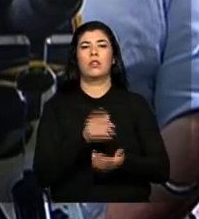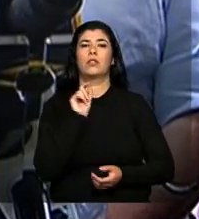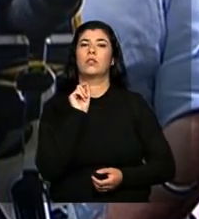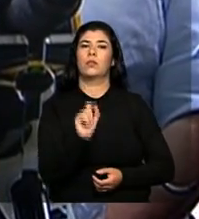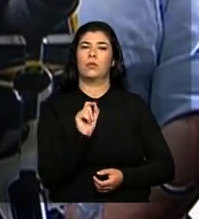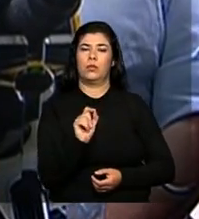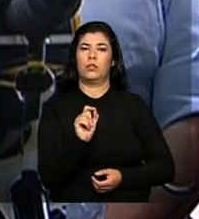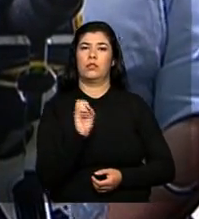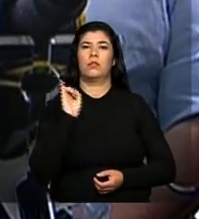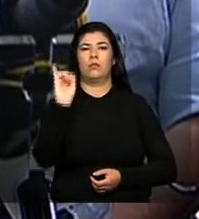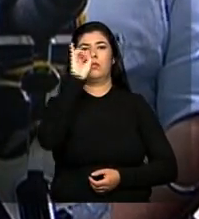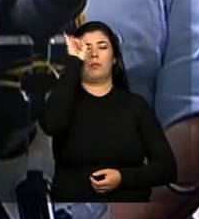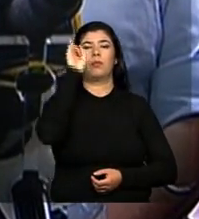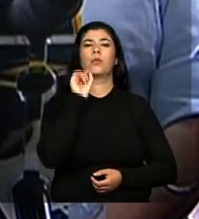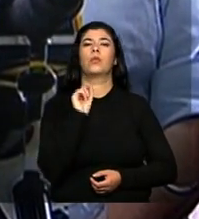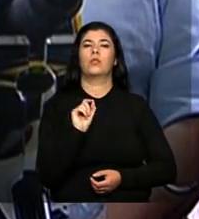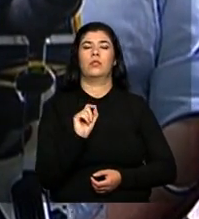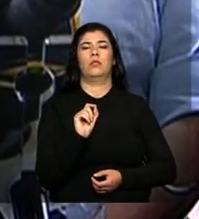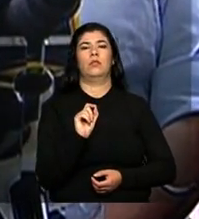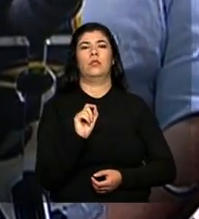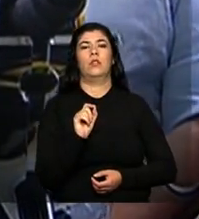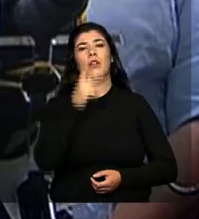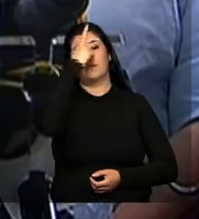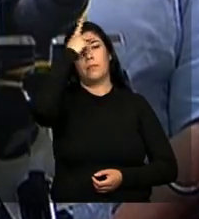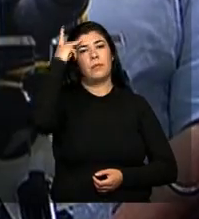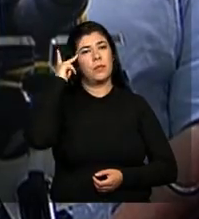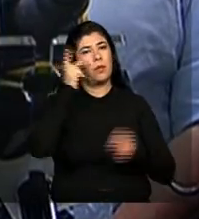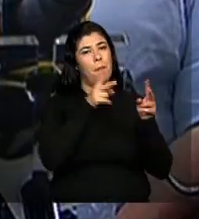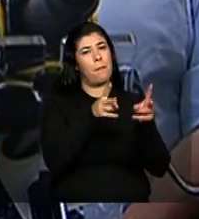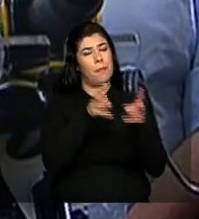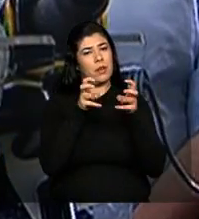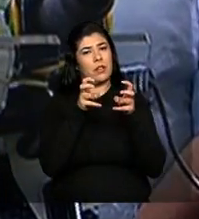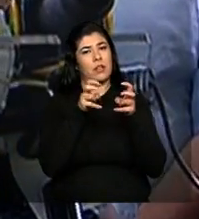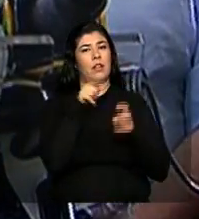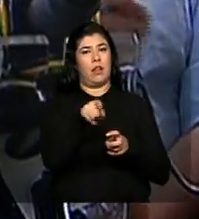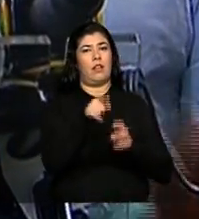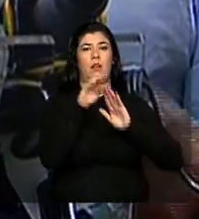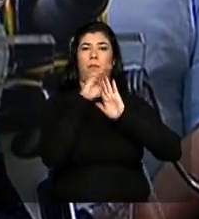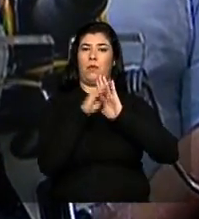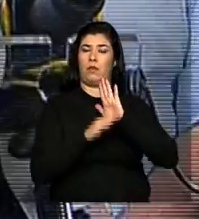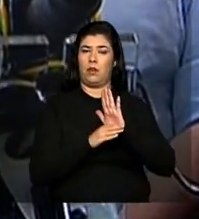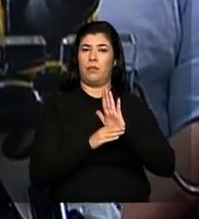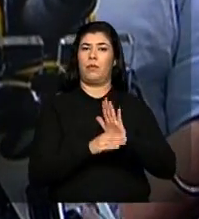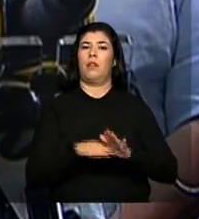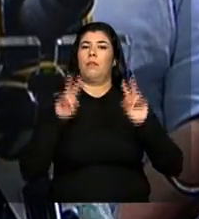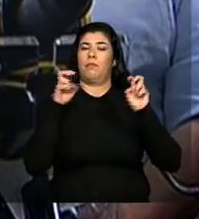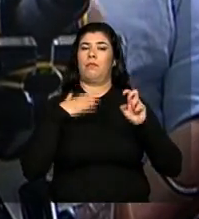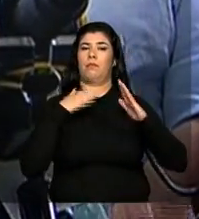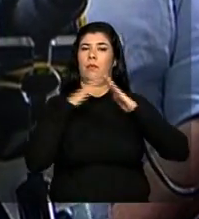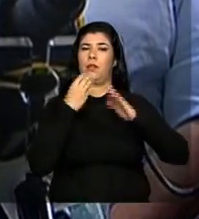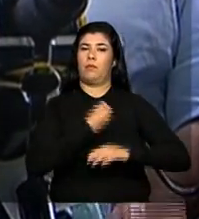eu acredito que é muito importante que as pessoas percebam que o Minha Casa Minha Vida, ele